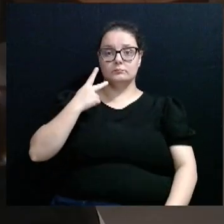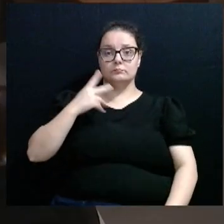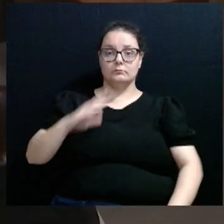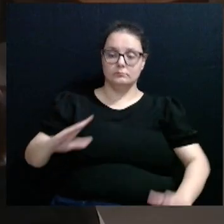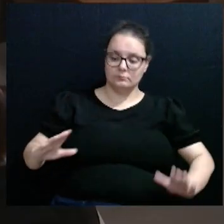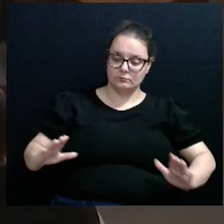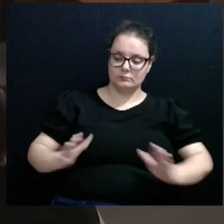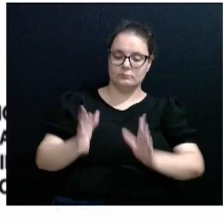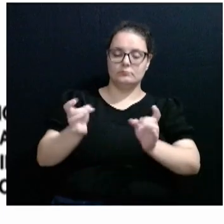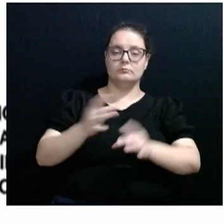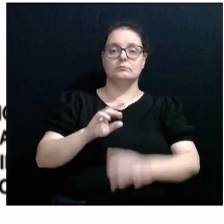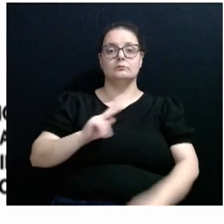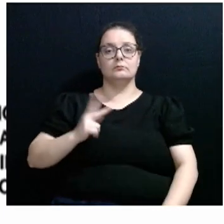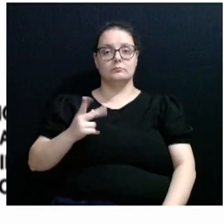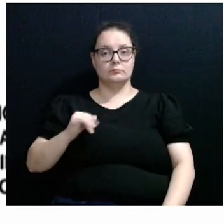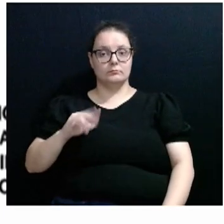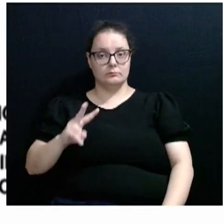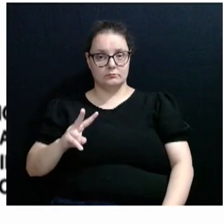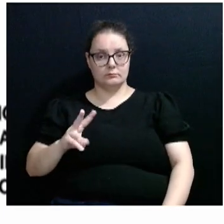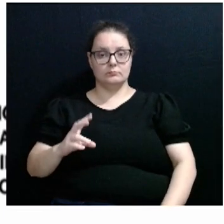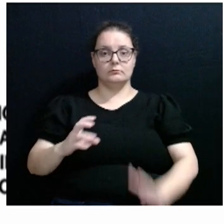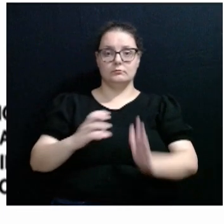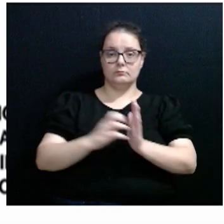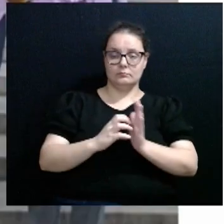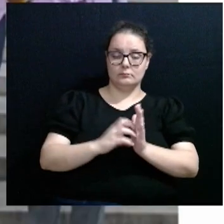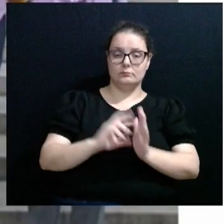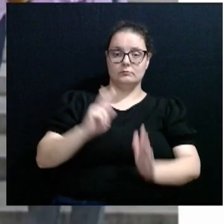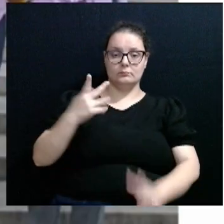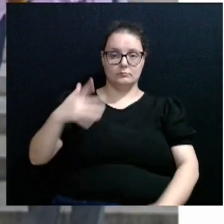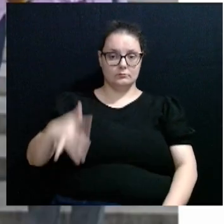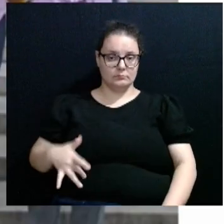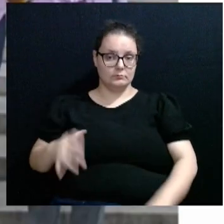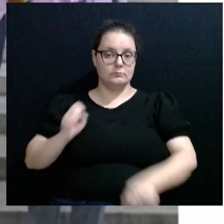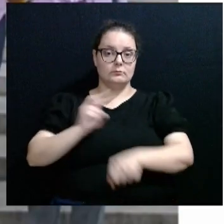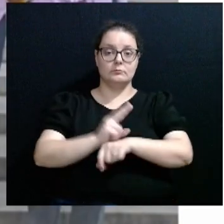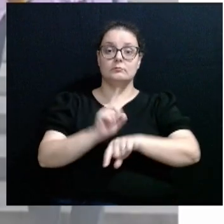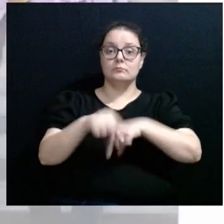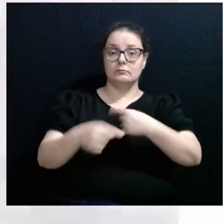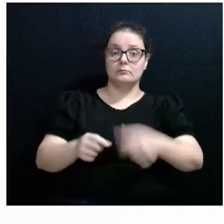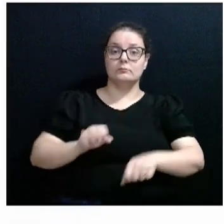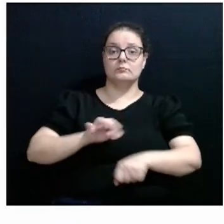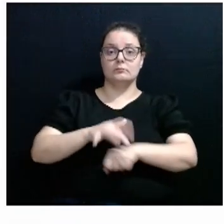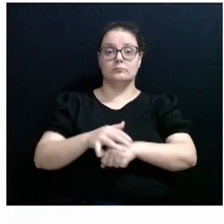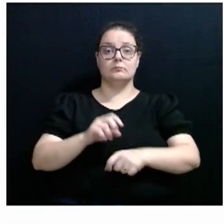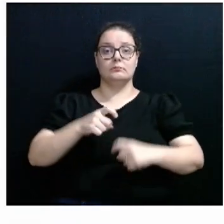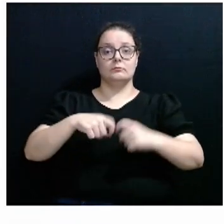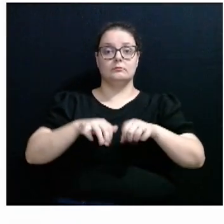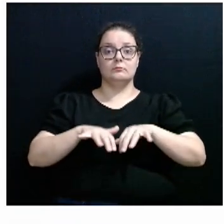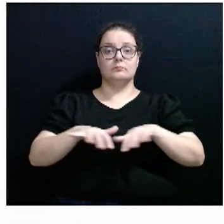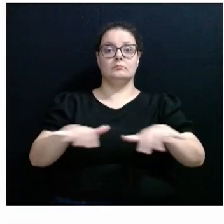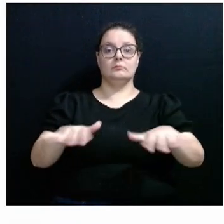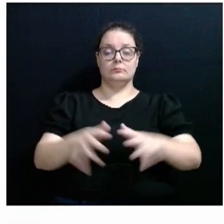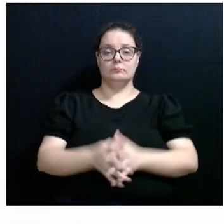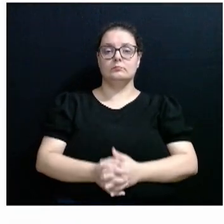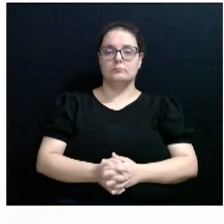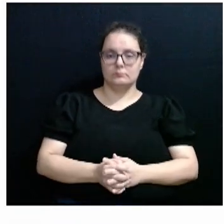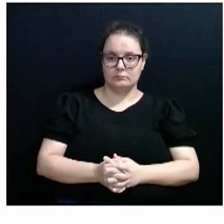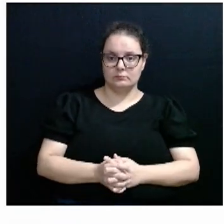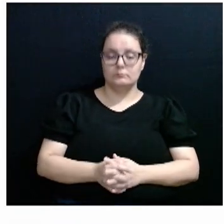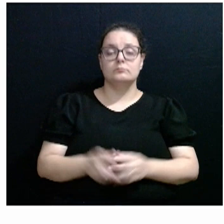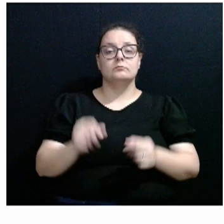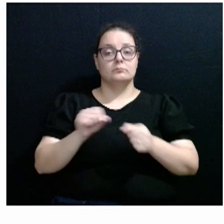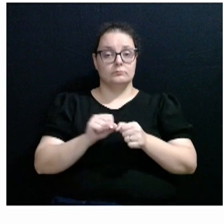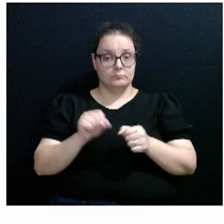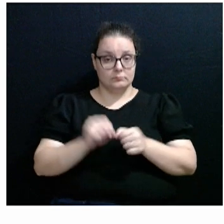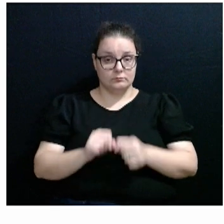HIV, AIDS, hepatites virais e outras infecções sexualmente transmissíveis. Foram realizadas 2 reuniões